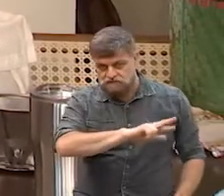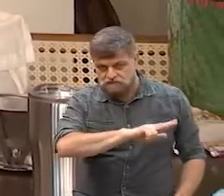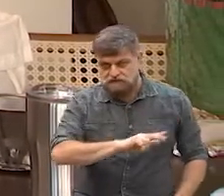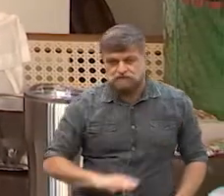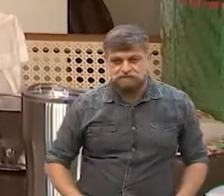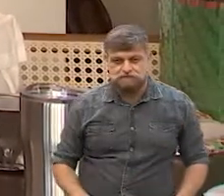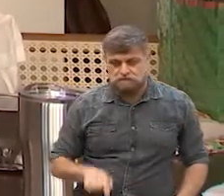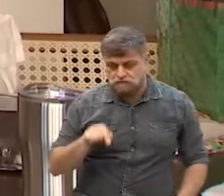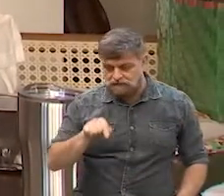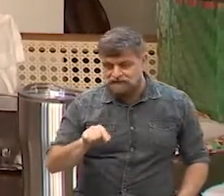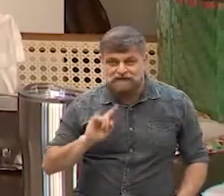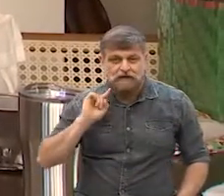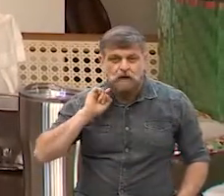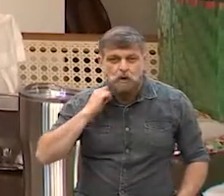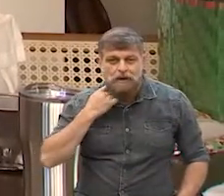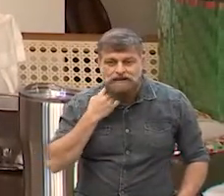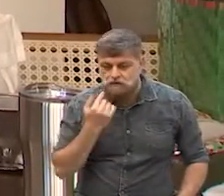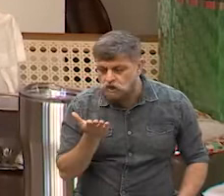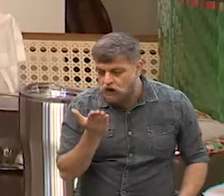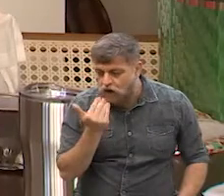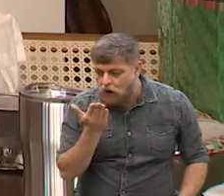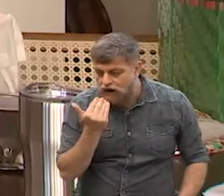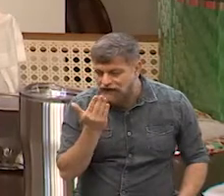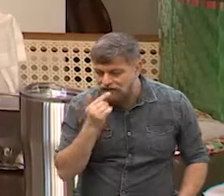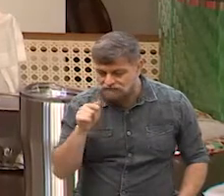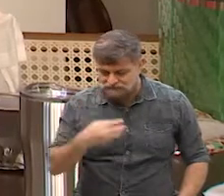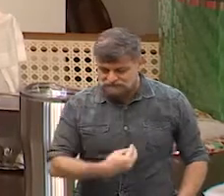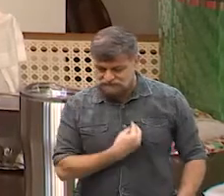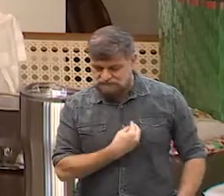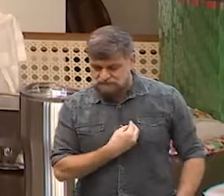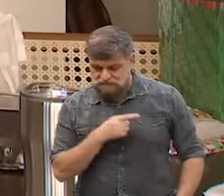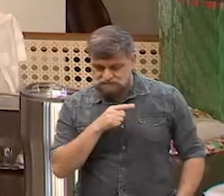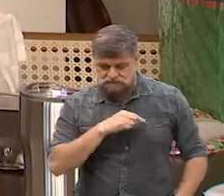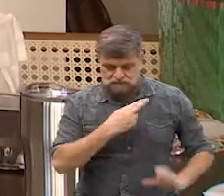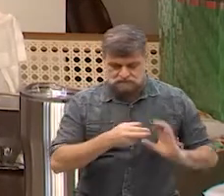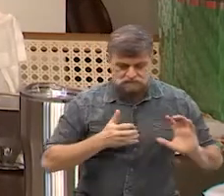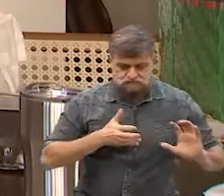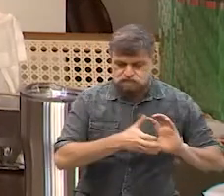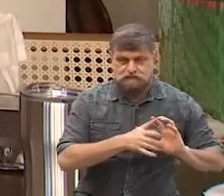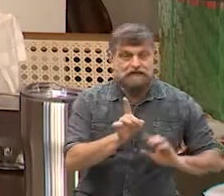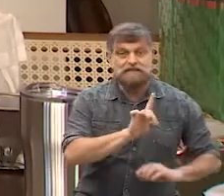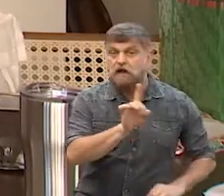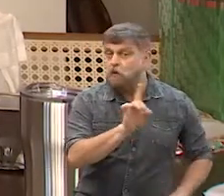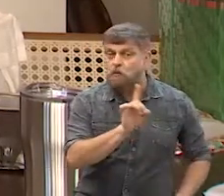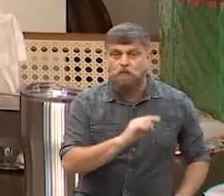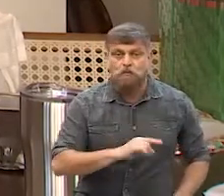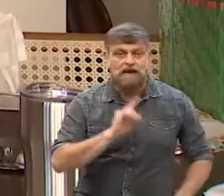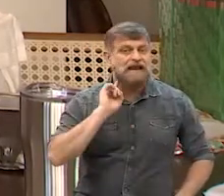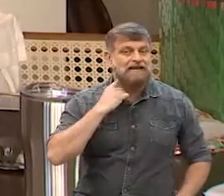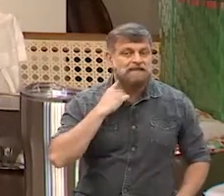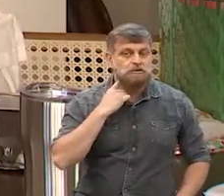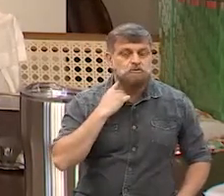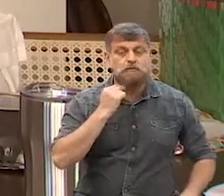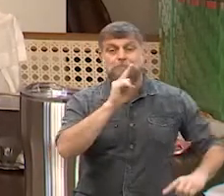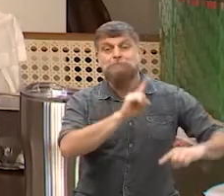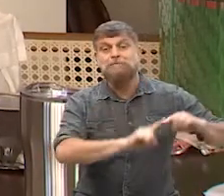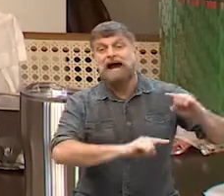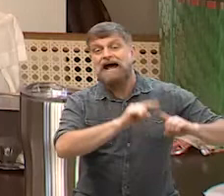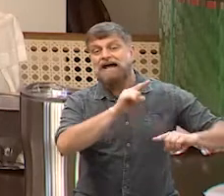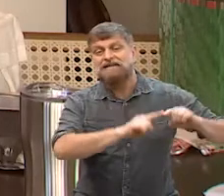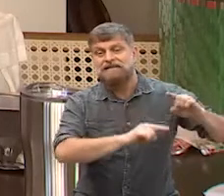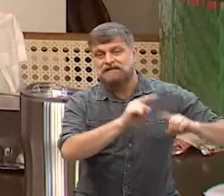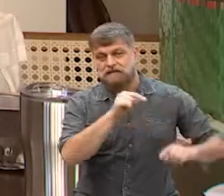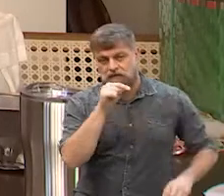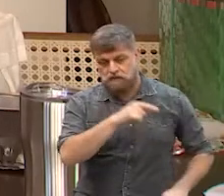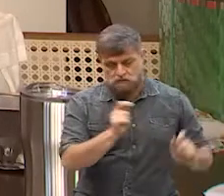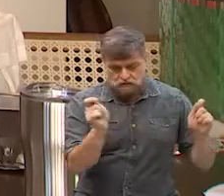orgânico, ele é vivo. E o reciclável, ele não é lixo, ele é material e dá para